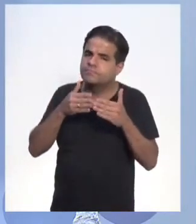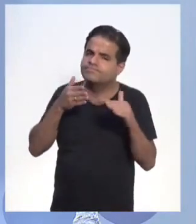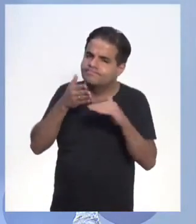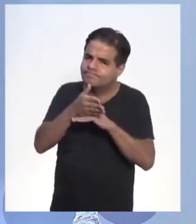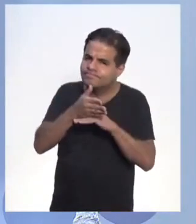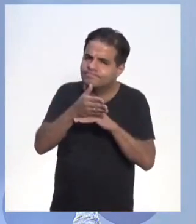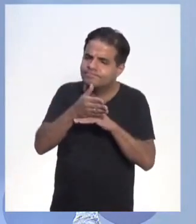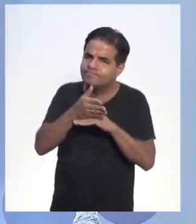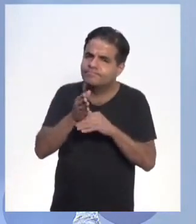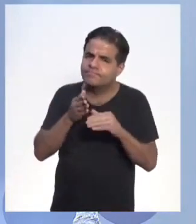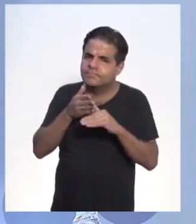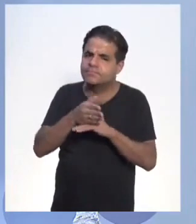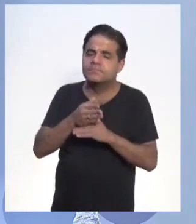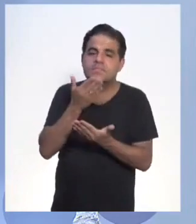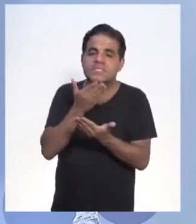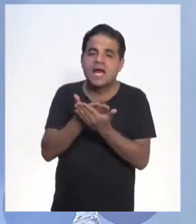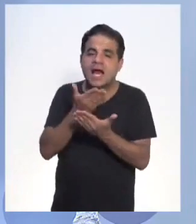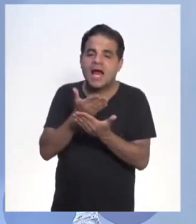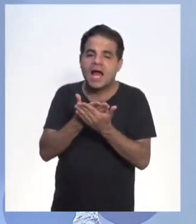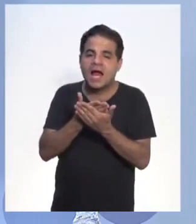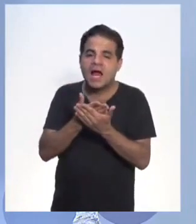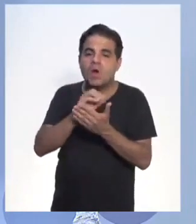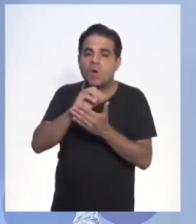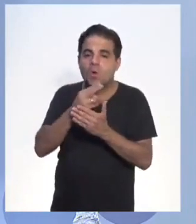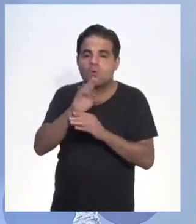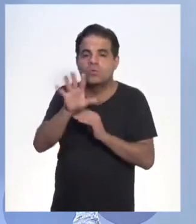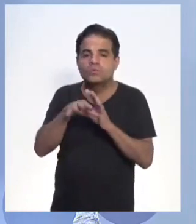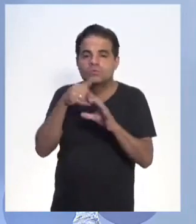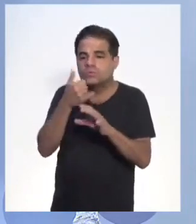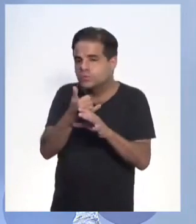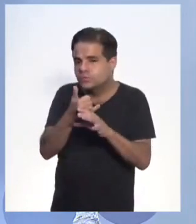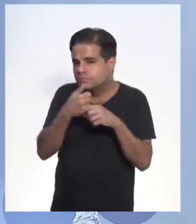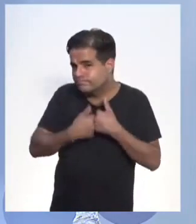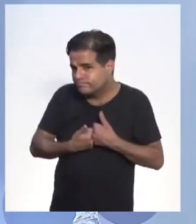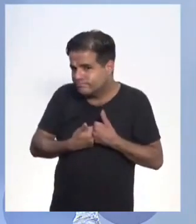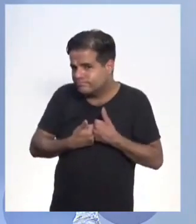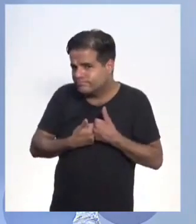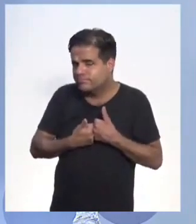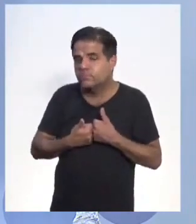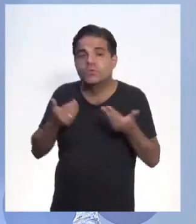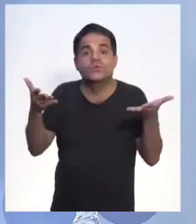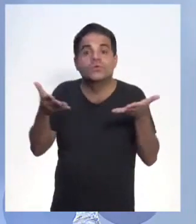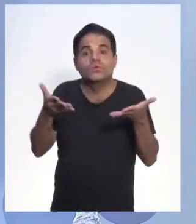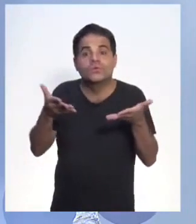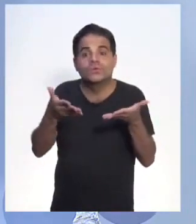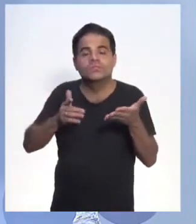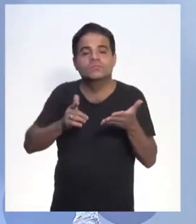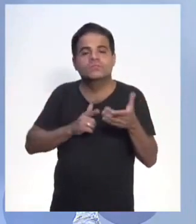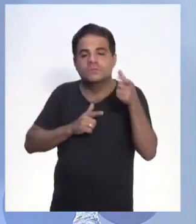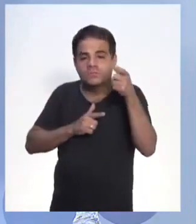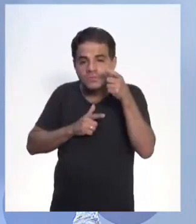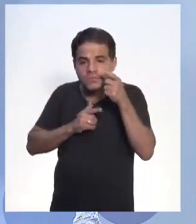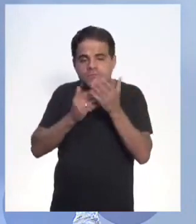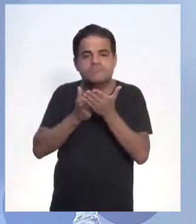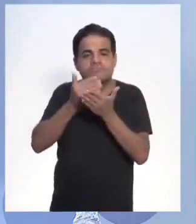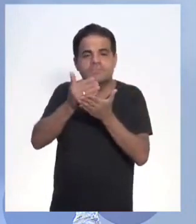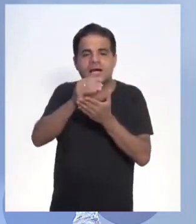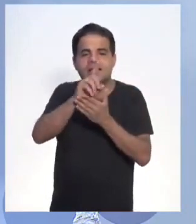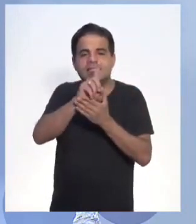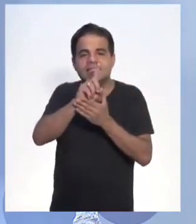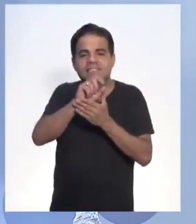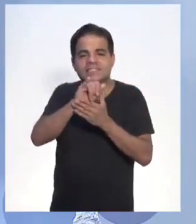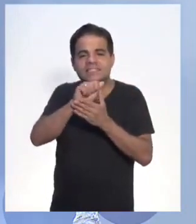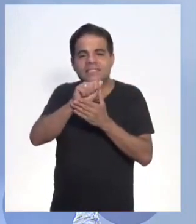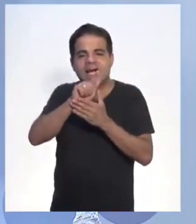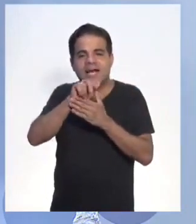acesse lá no repositório a nossa aula ou no YouTube, ok? E hoje nós vamos ver um pouquinho mais do diagrama de